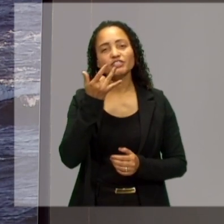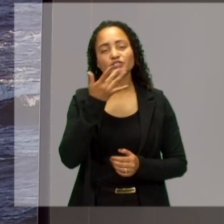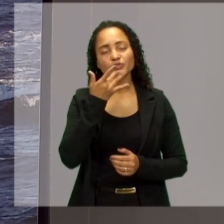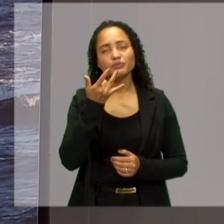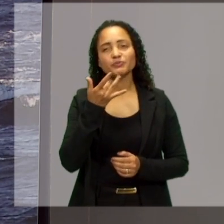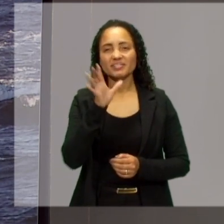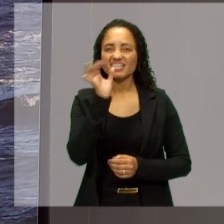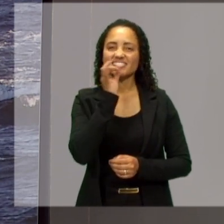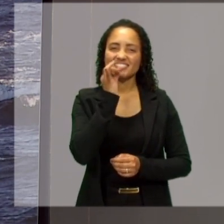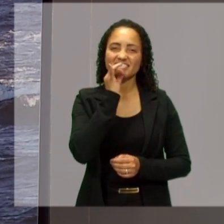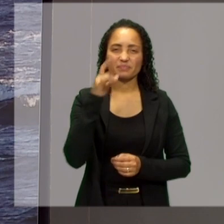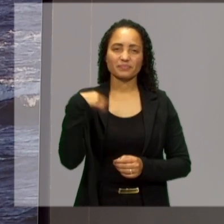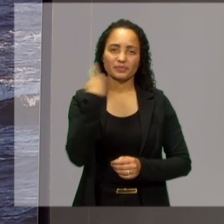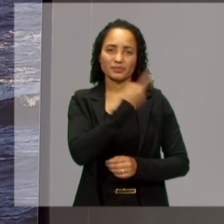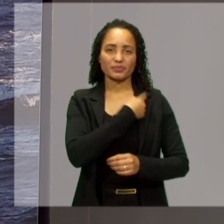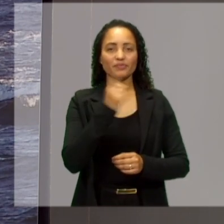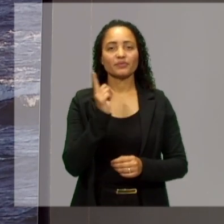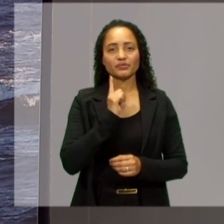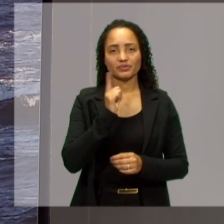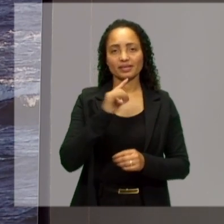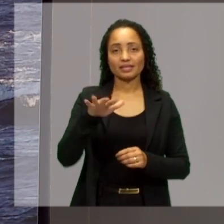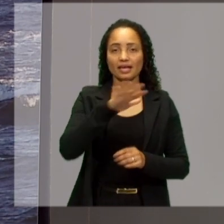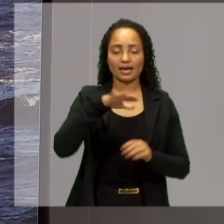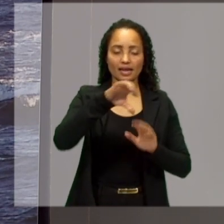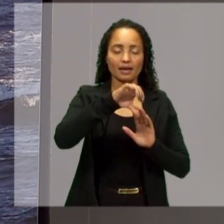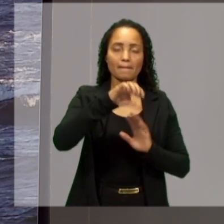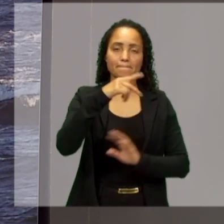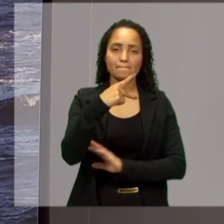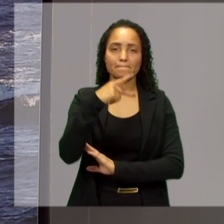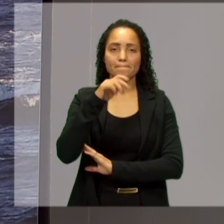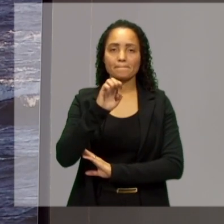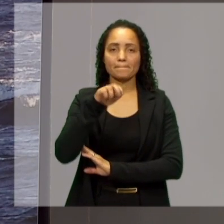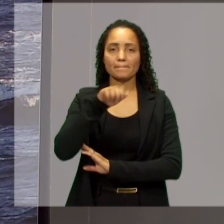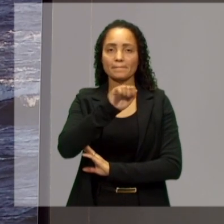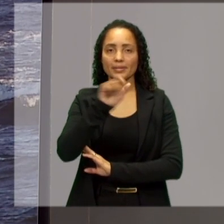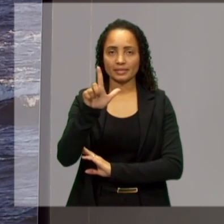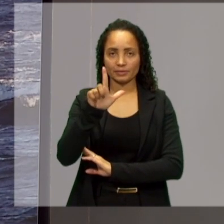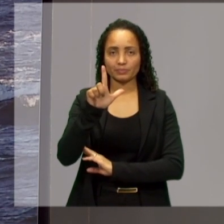mais fácil que a gente tem é da área penal.